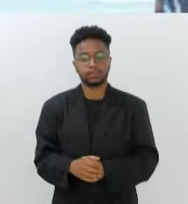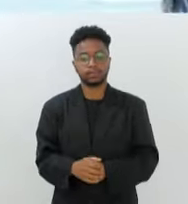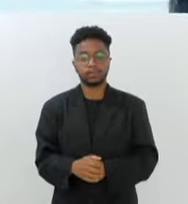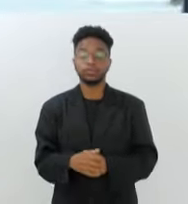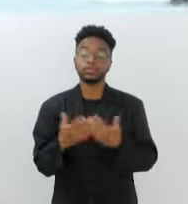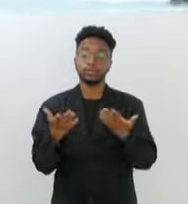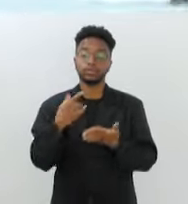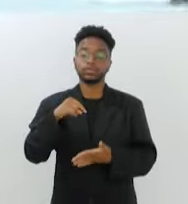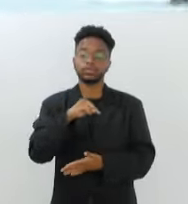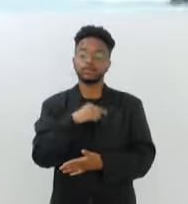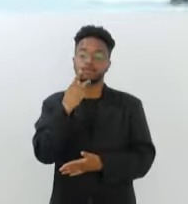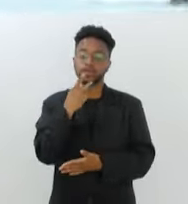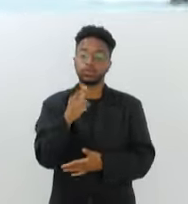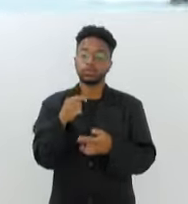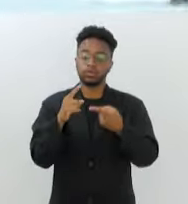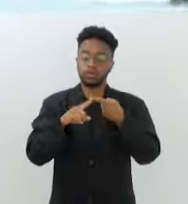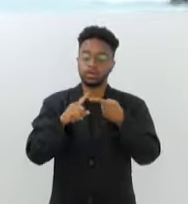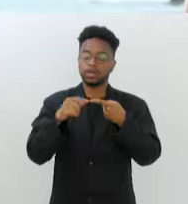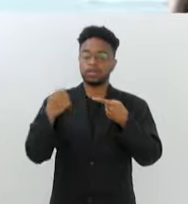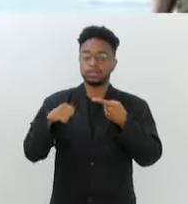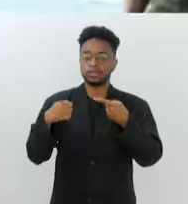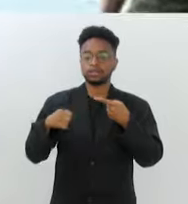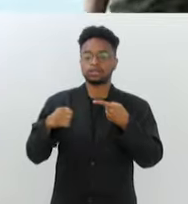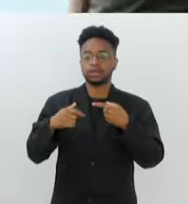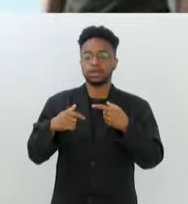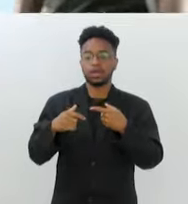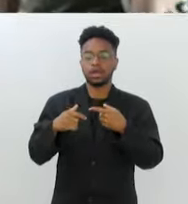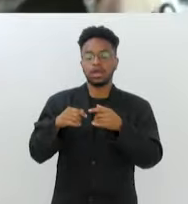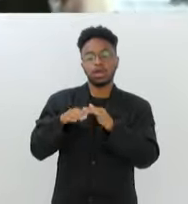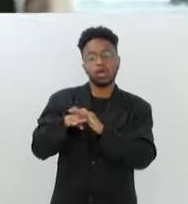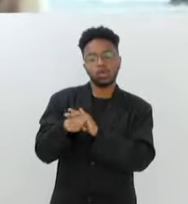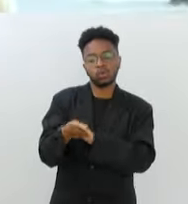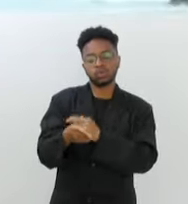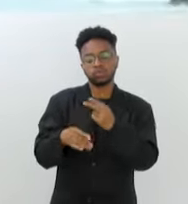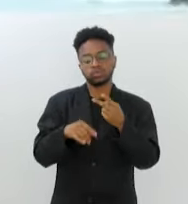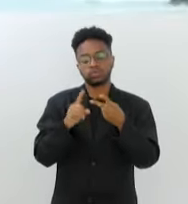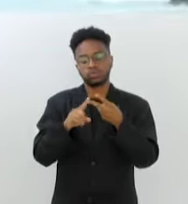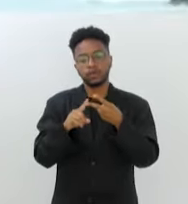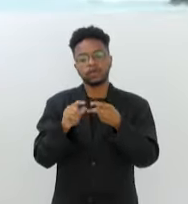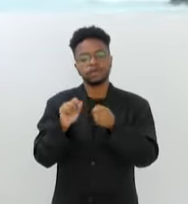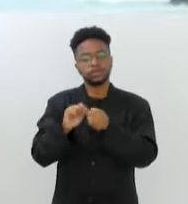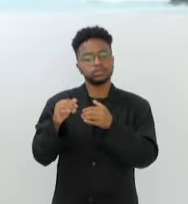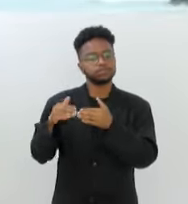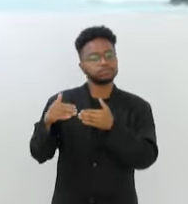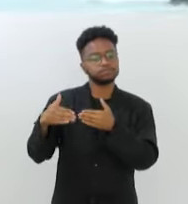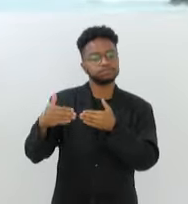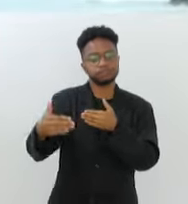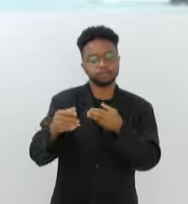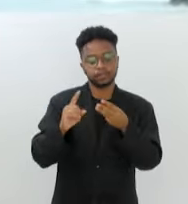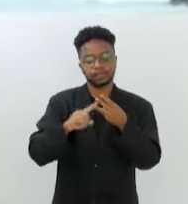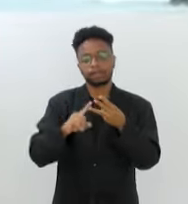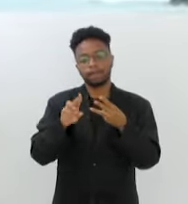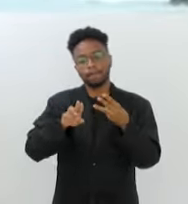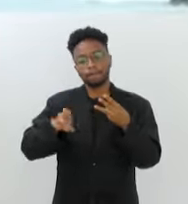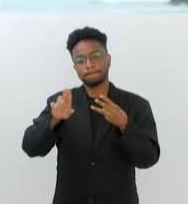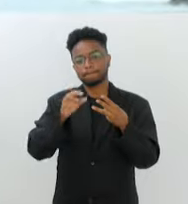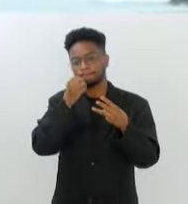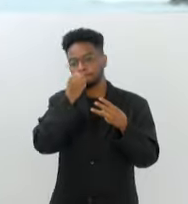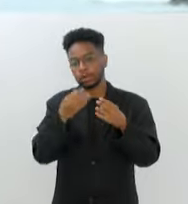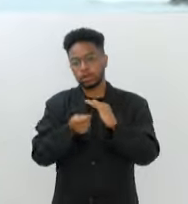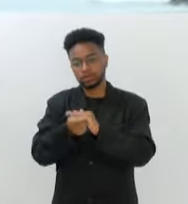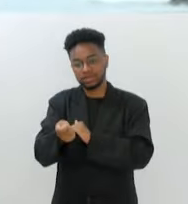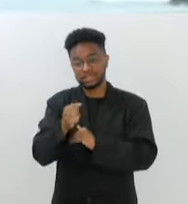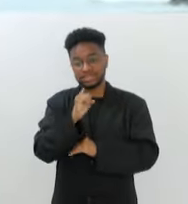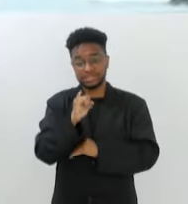de você ter uma disciplina. E segundo, de você fazer isso no longo prazo. E terceiro, de você fazer isso com bons investimentos. Se você é uma pessoa talvez mais agressiva, um pouquinho